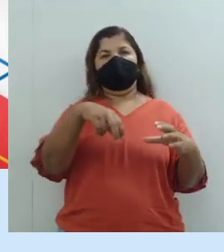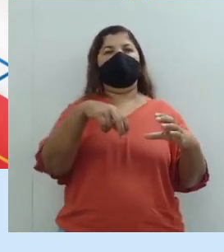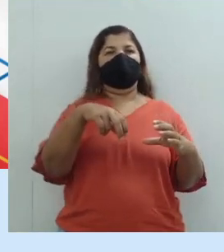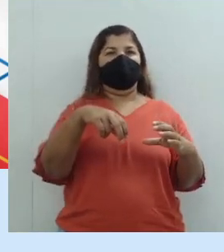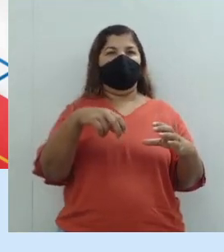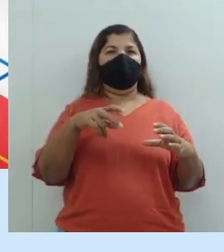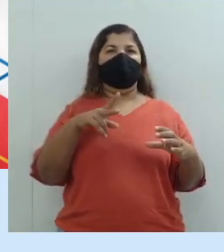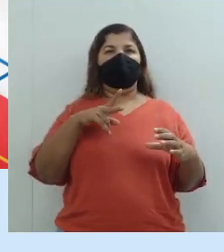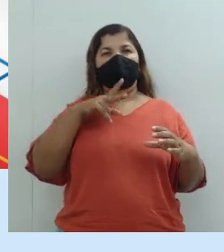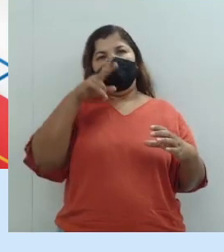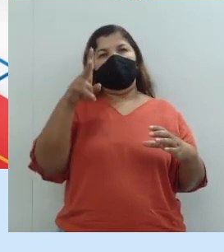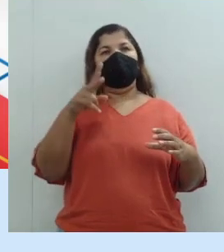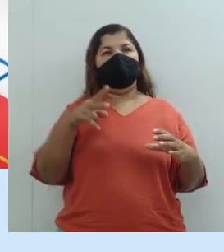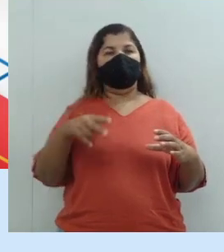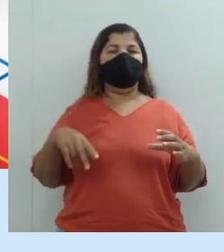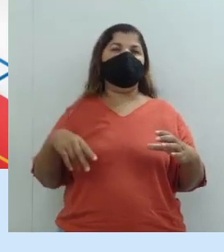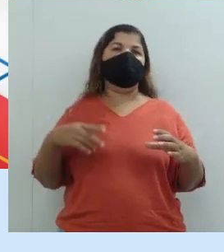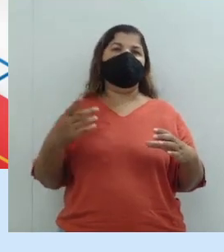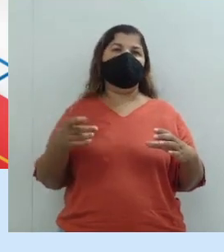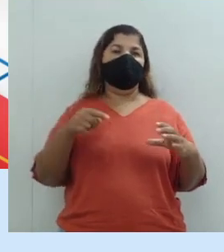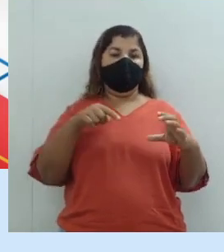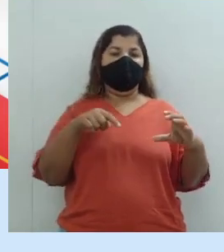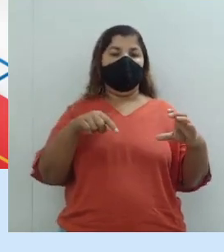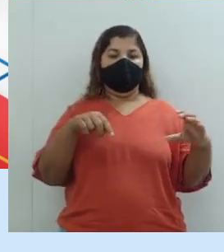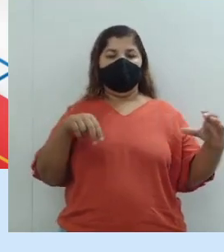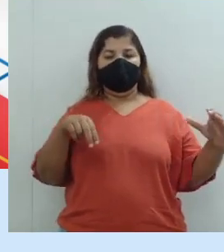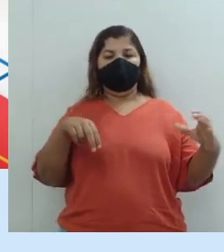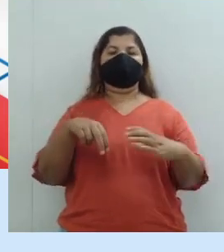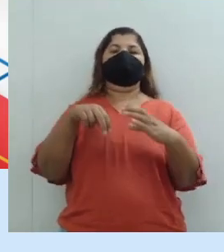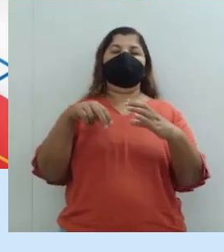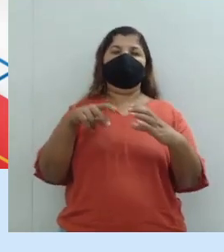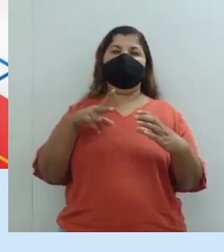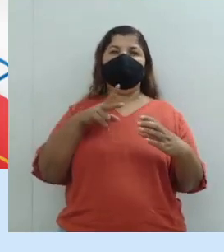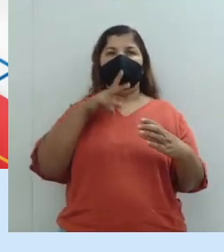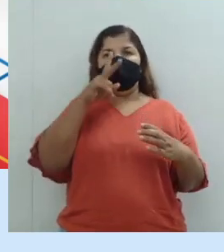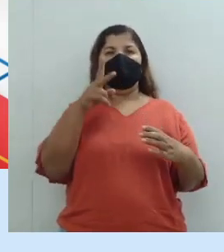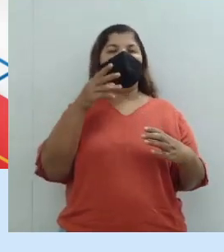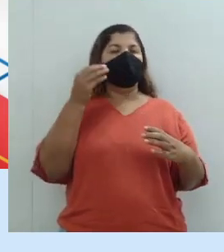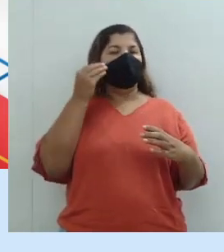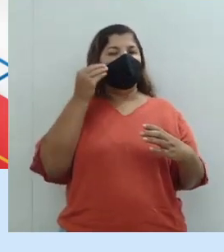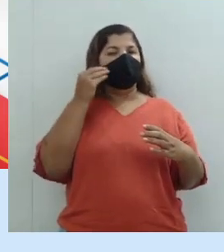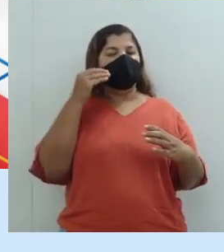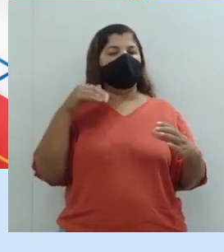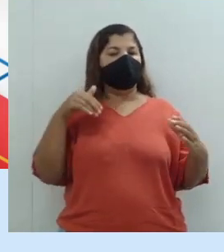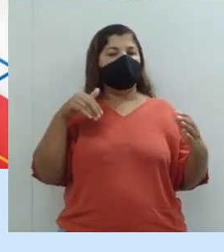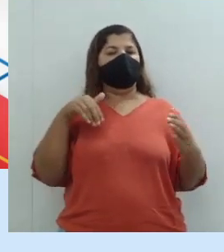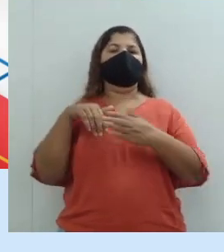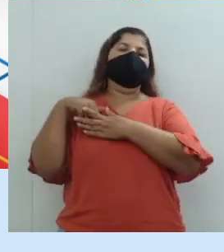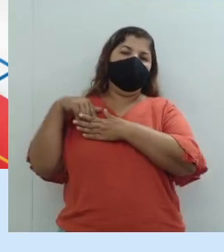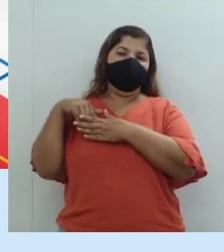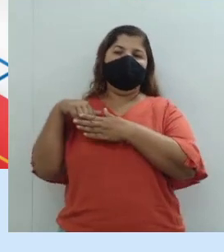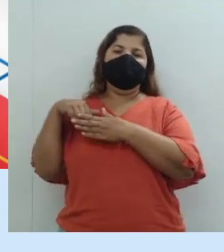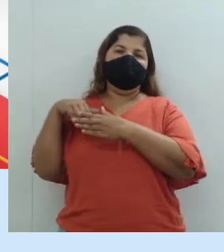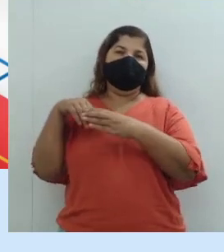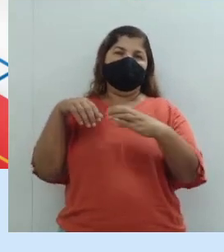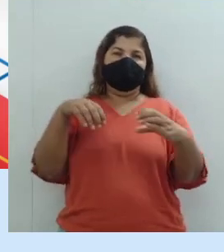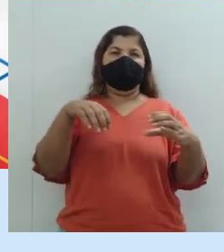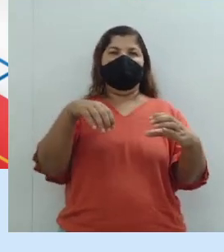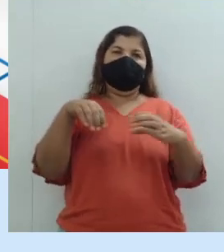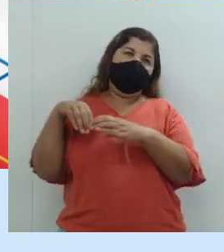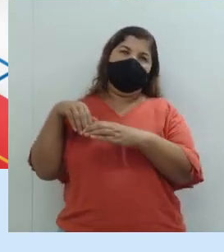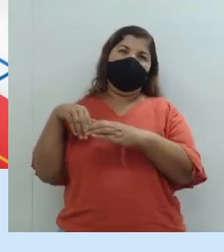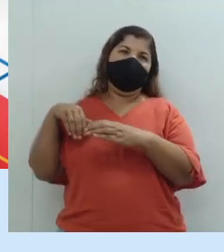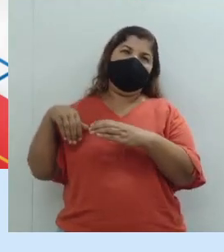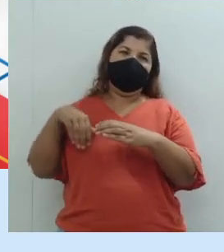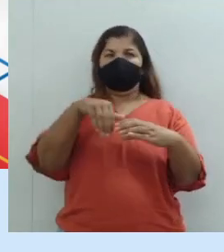de reação da bola age sobre o pé do jogador. O pé experimenta um movimento de recuo. Aí um exemplo aí, né, para o seu